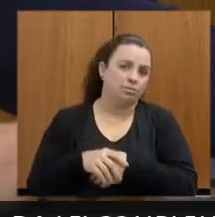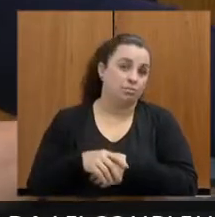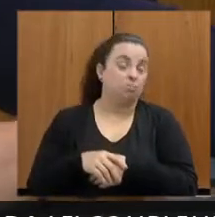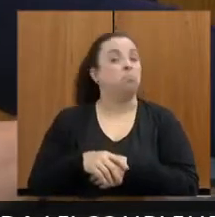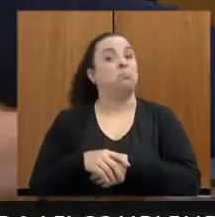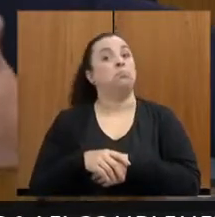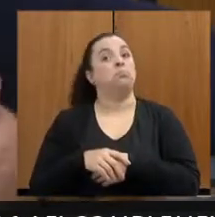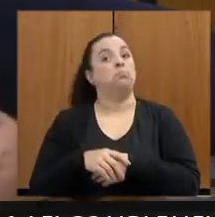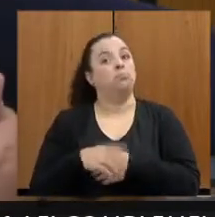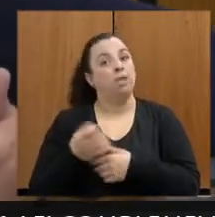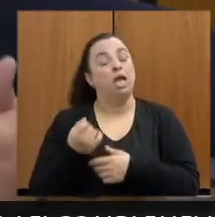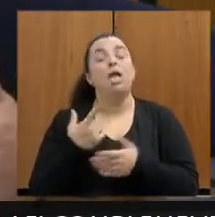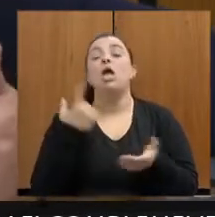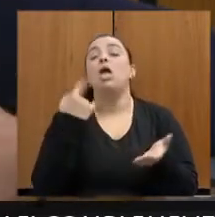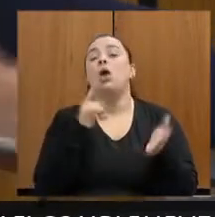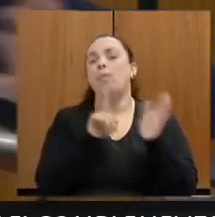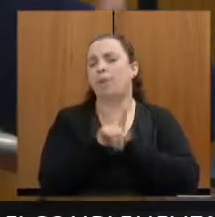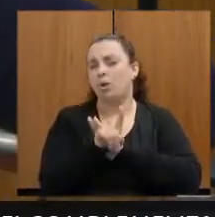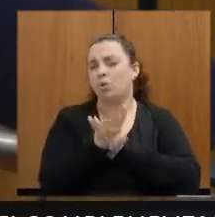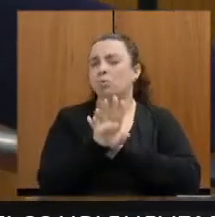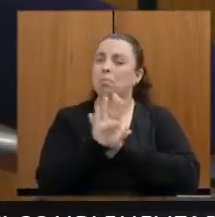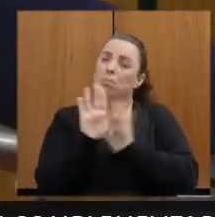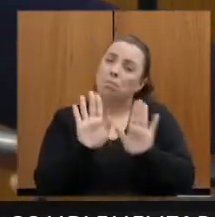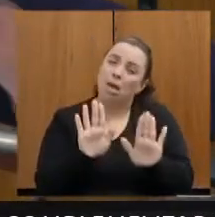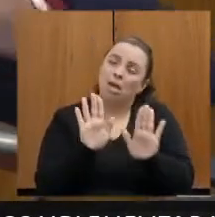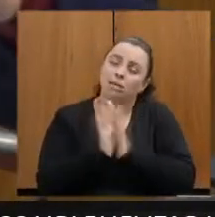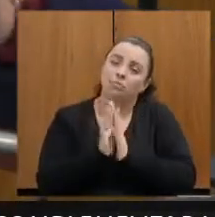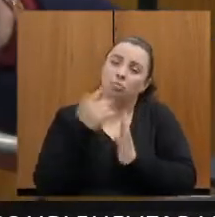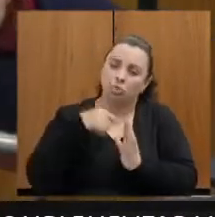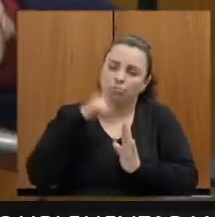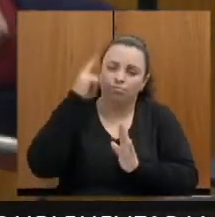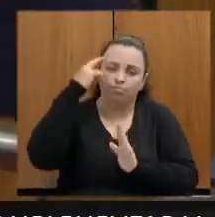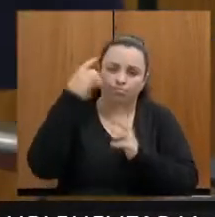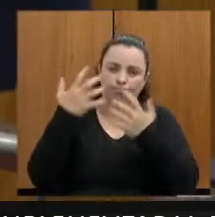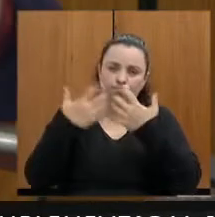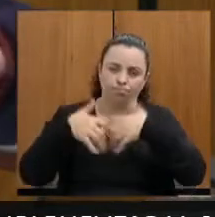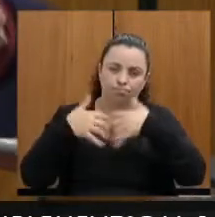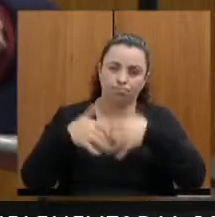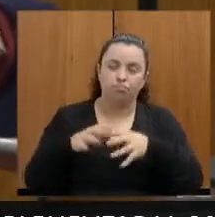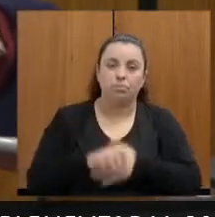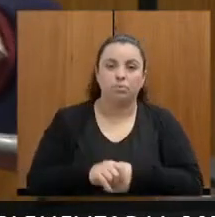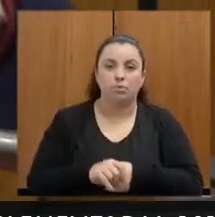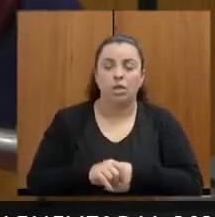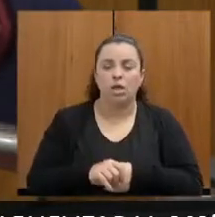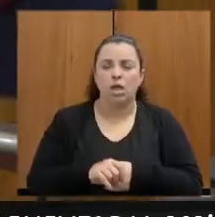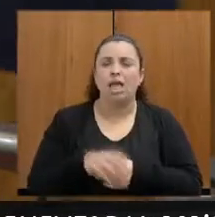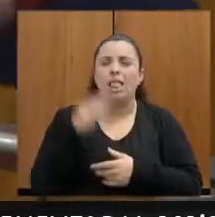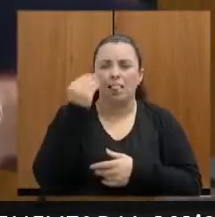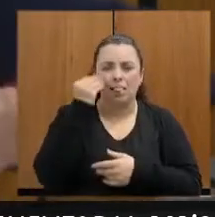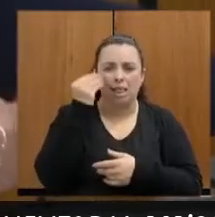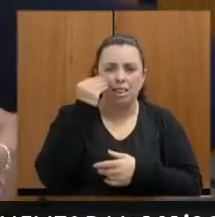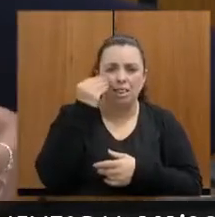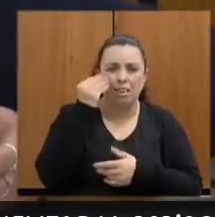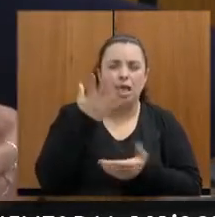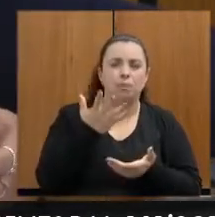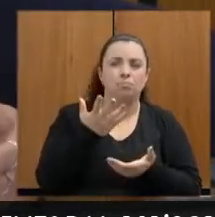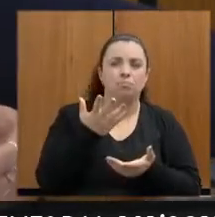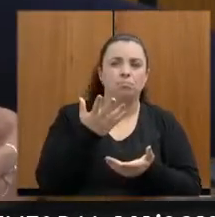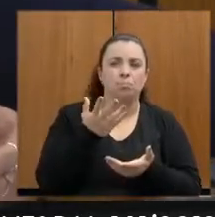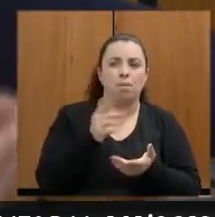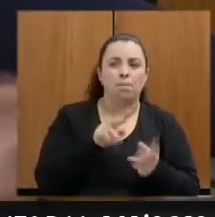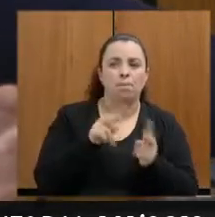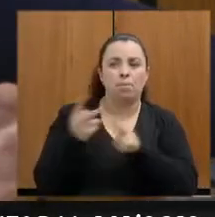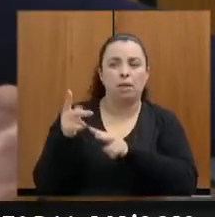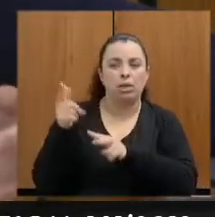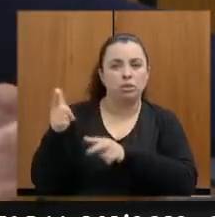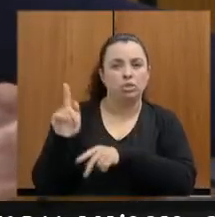eu perguntaria mas eu não eu vou ficar com a pergunta para todos nós antes da gente tentar privatizar o governo tenta melhorar a